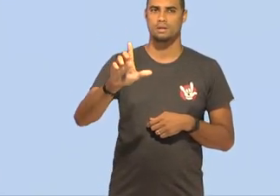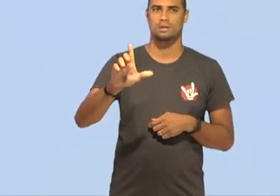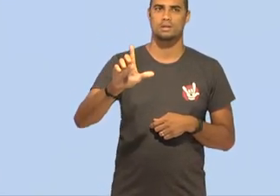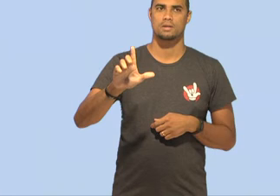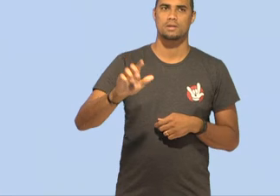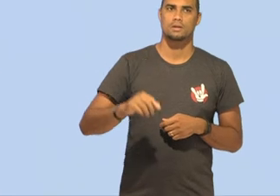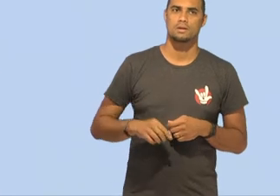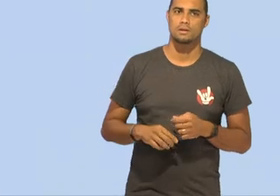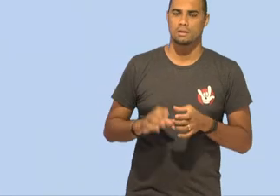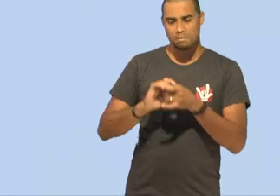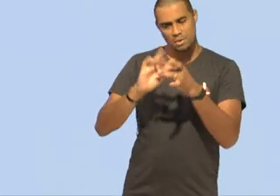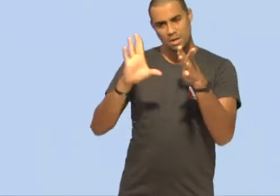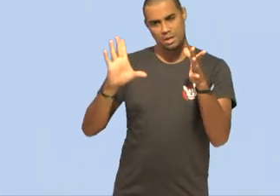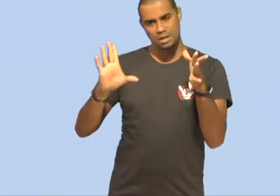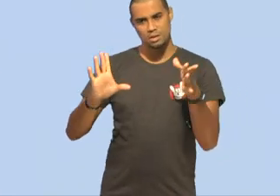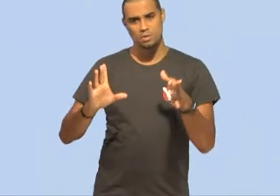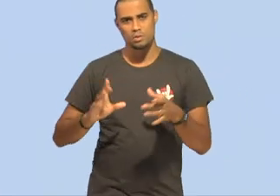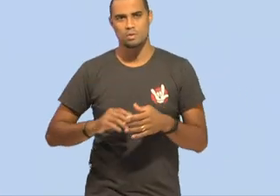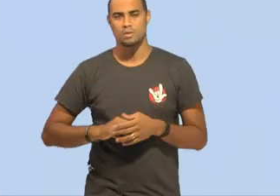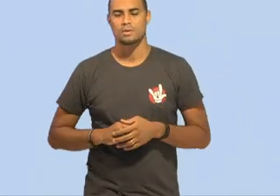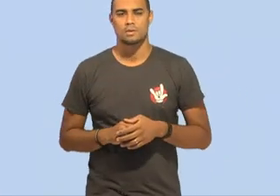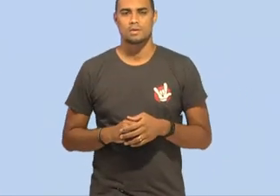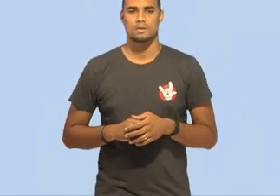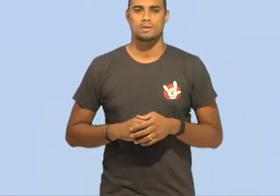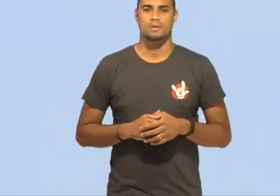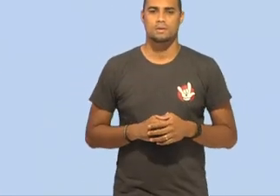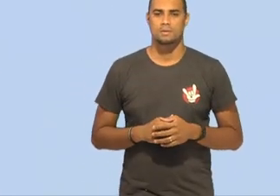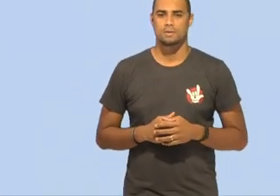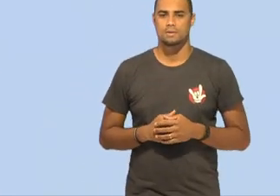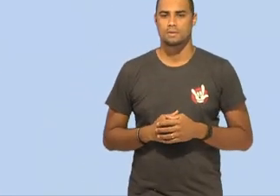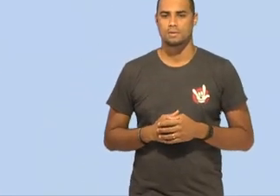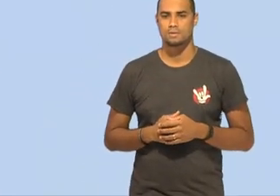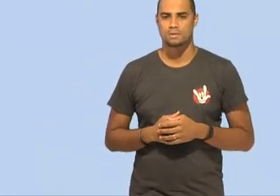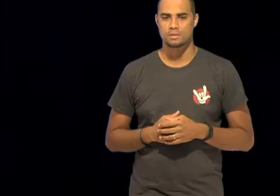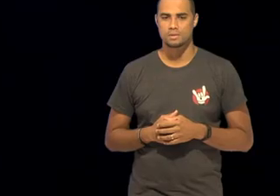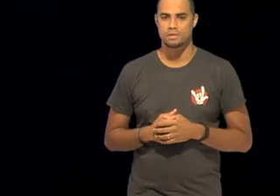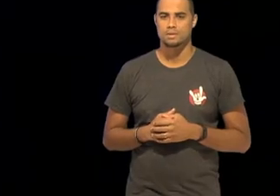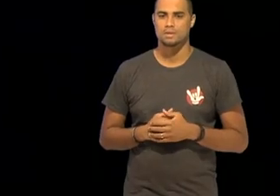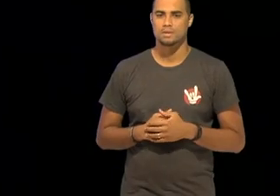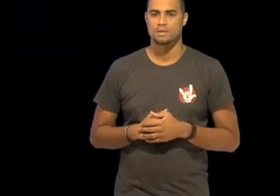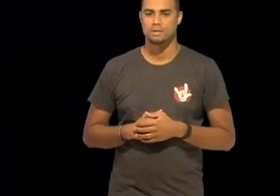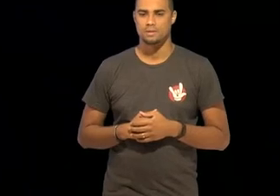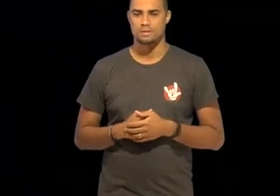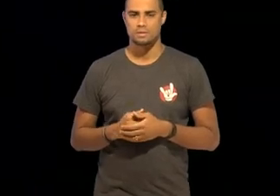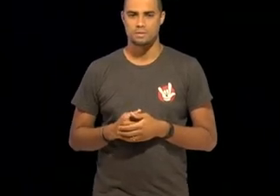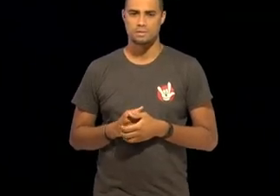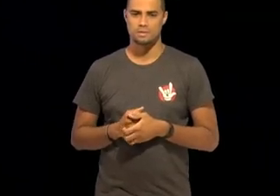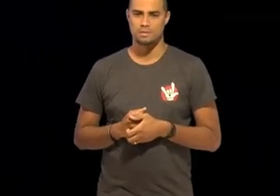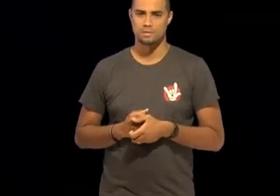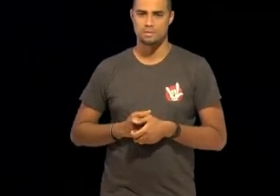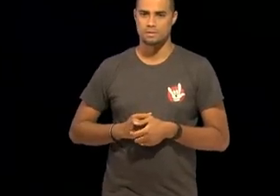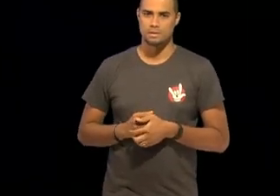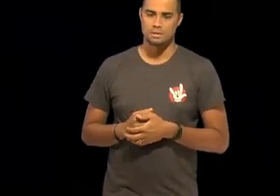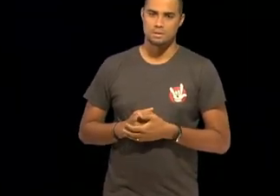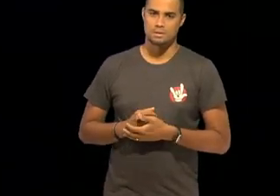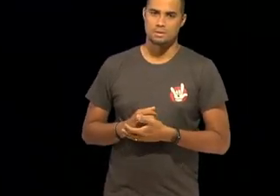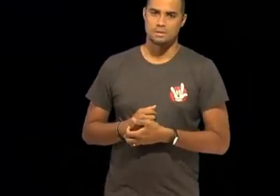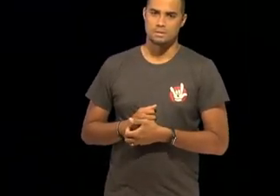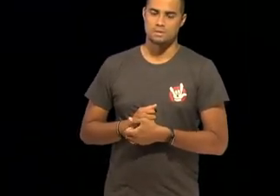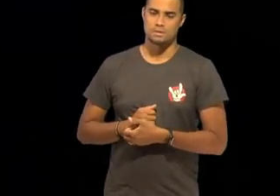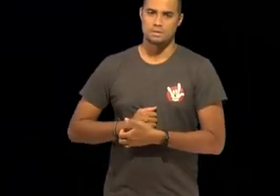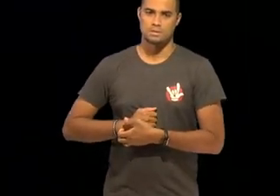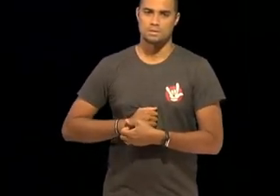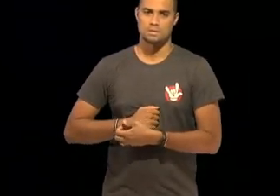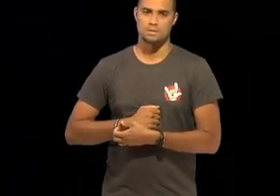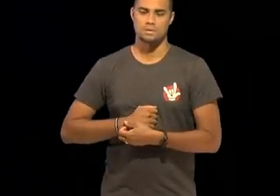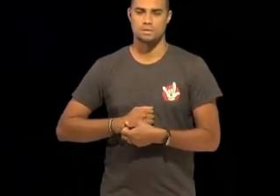CG Lima. GC, na verdade, né? GC Lima. Vamos lá. Marcou 2 pessoas. Vamos ver se